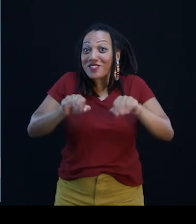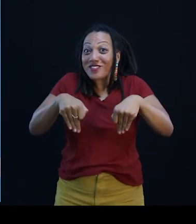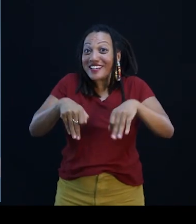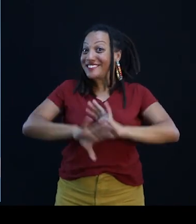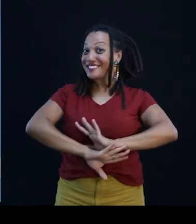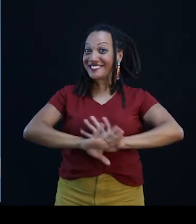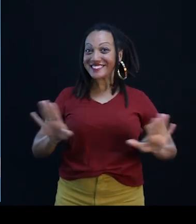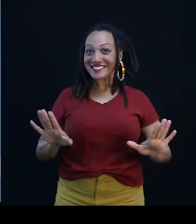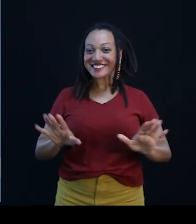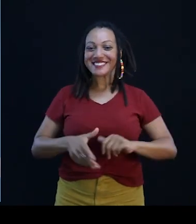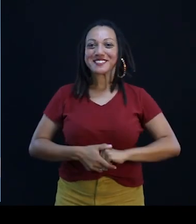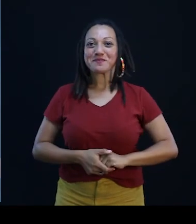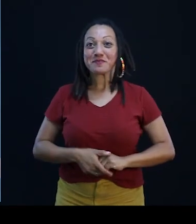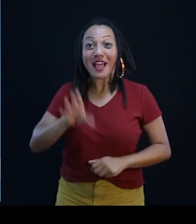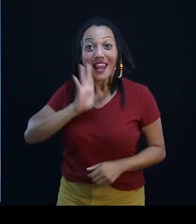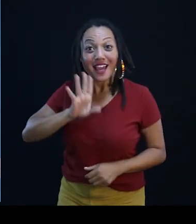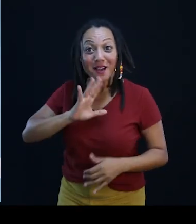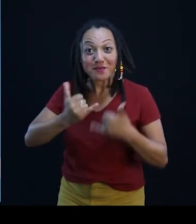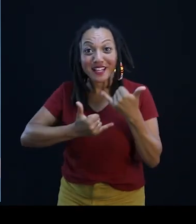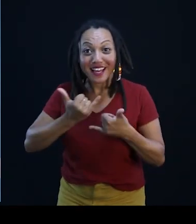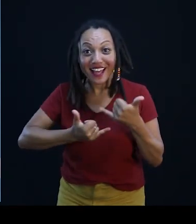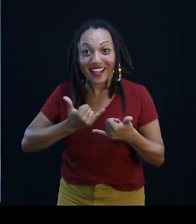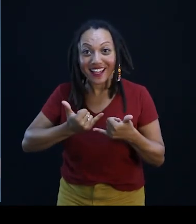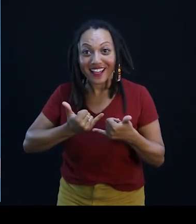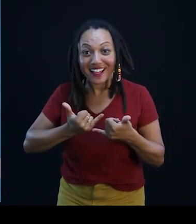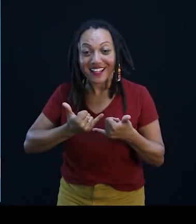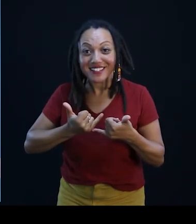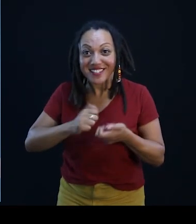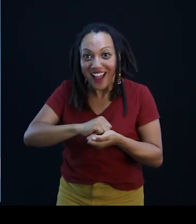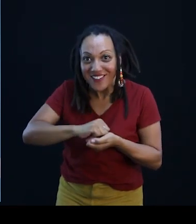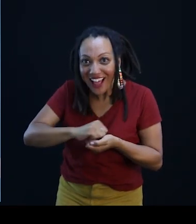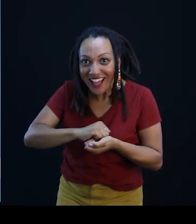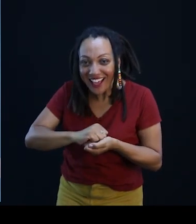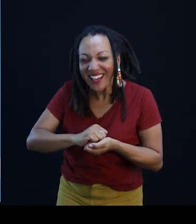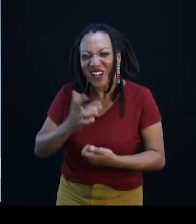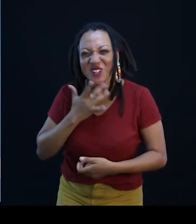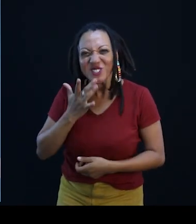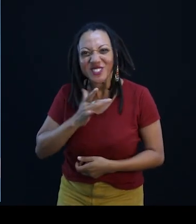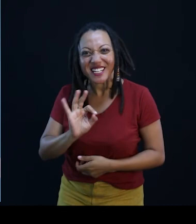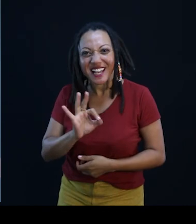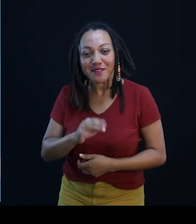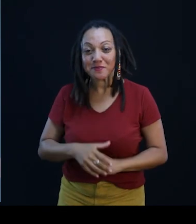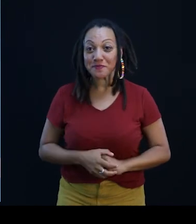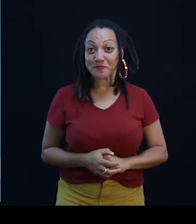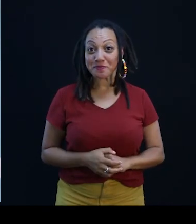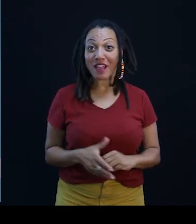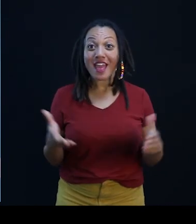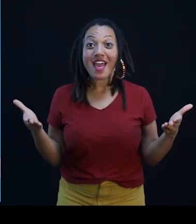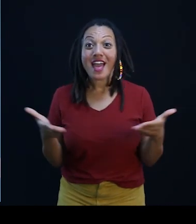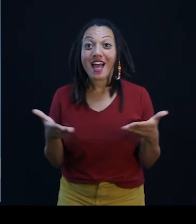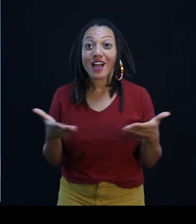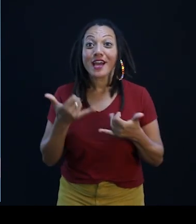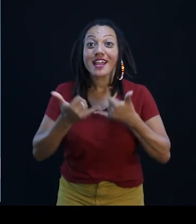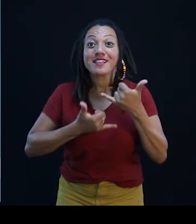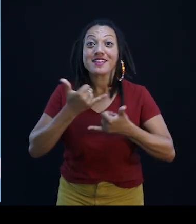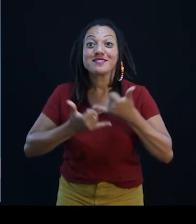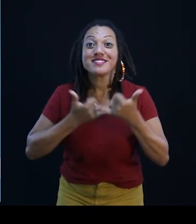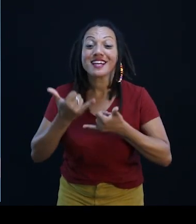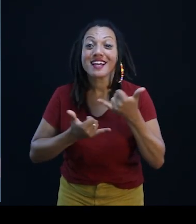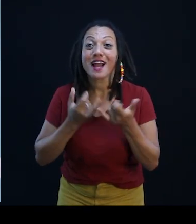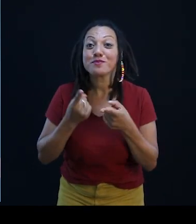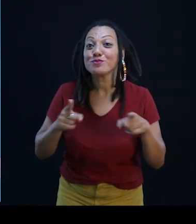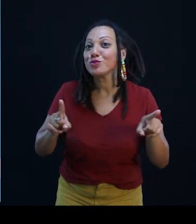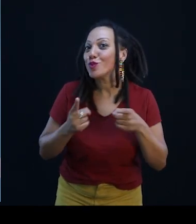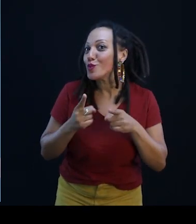Fim, lavou. Foi legal brincar de lavadeira? É gostoso. Só que agora a gente vai brincar com